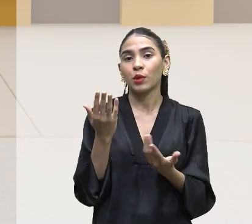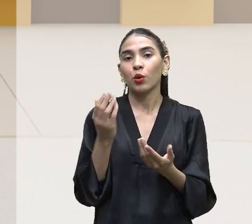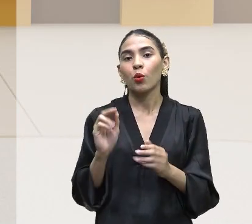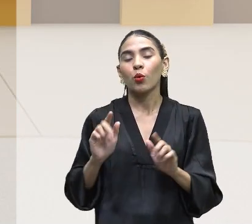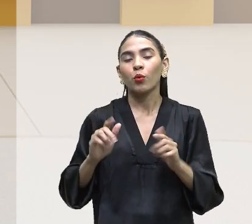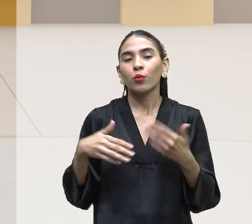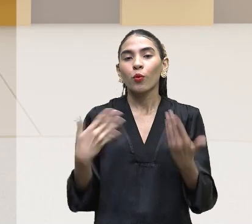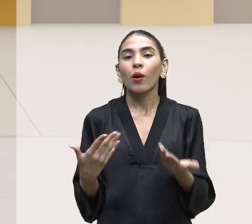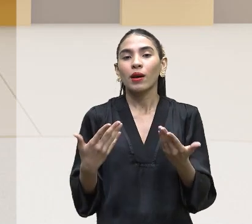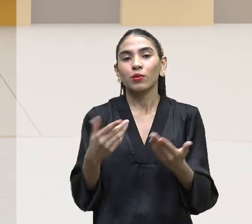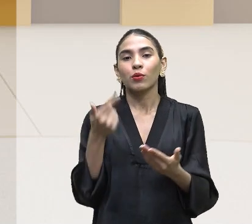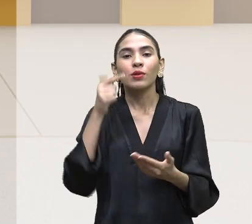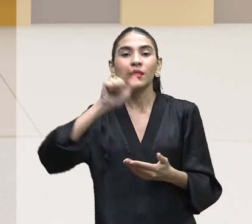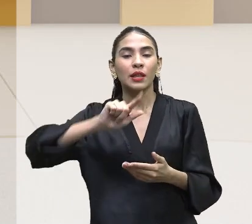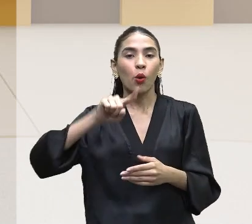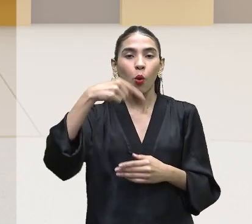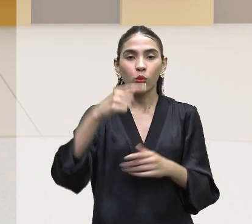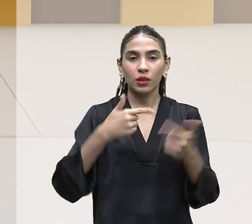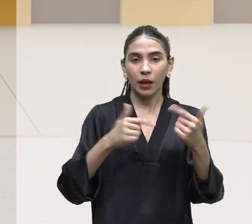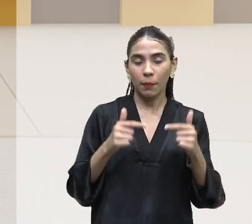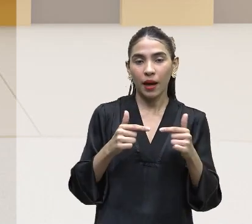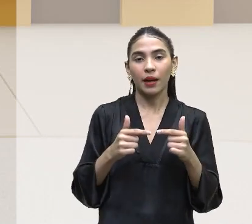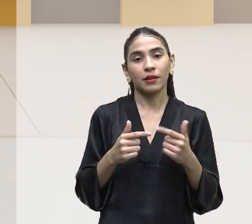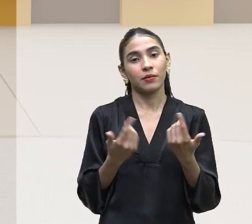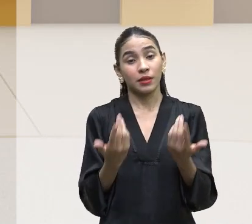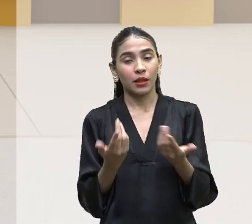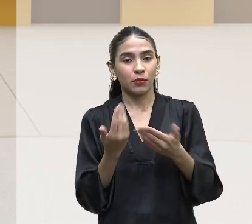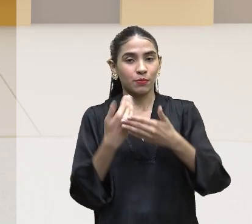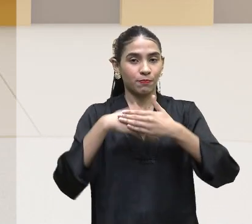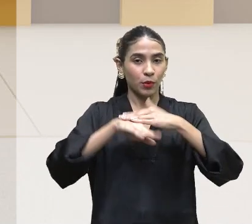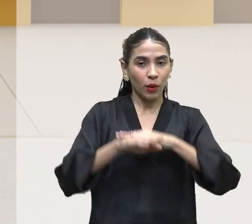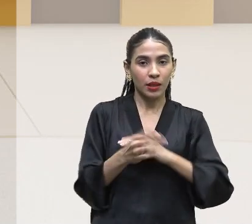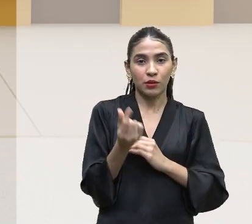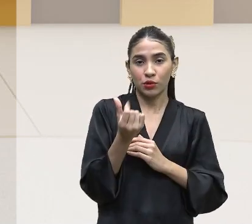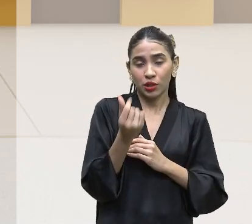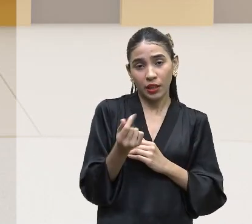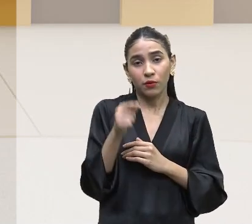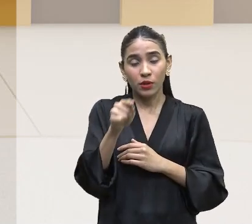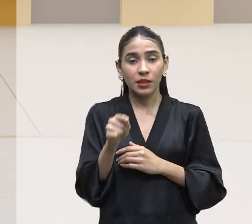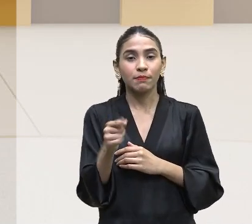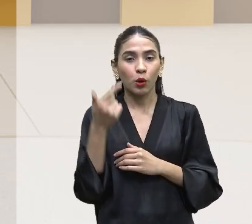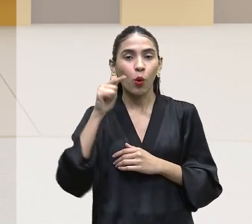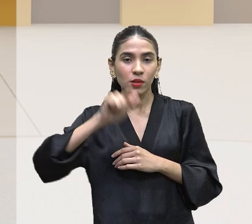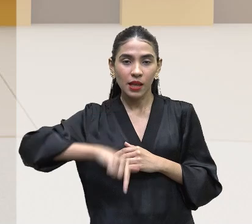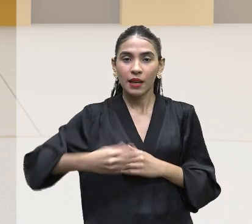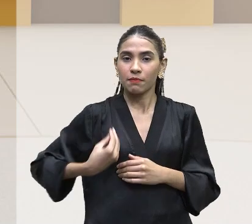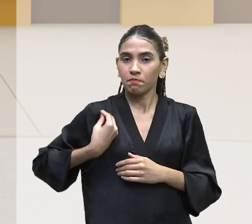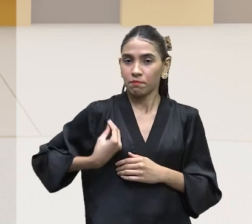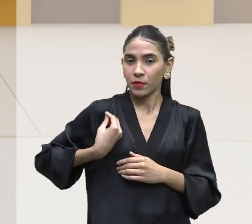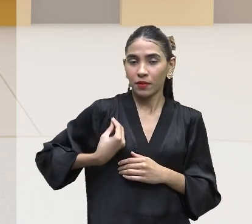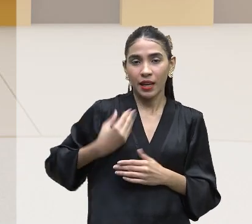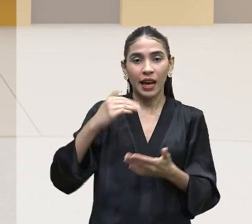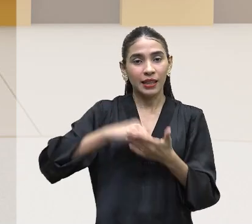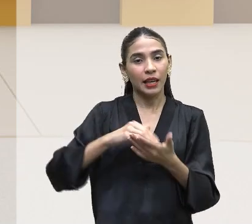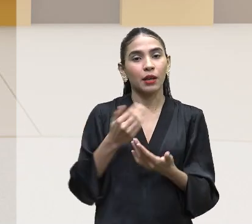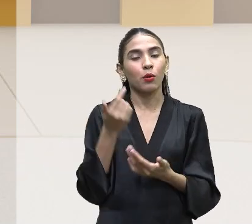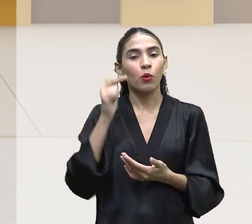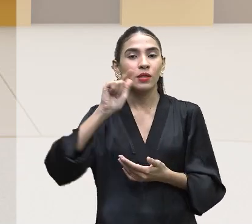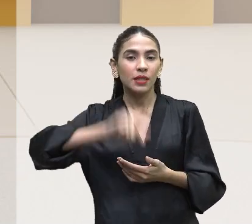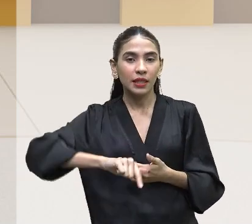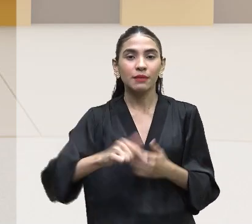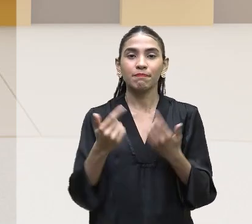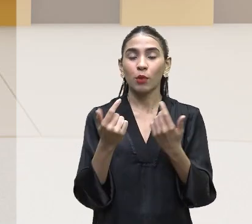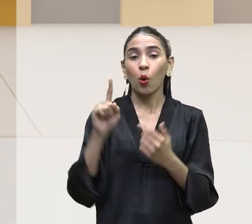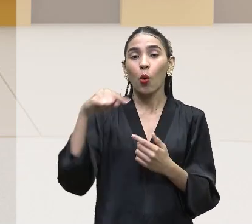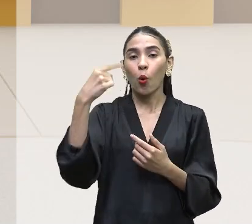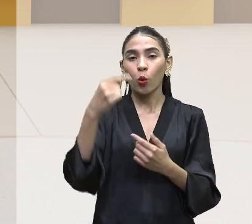pelo menos 6 meses como sobreviver estando desempregado, até você encontrar o outro emprego. Eu sei